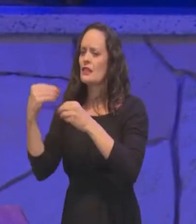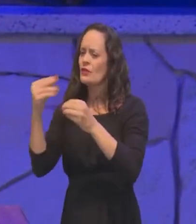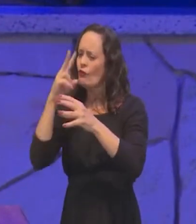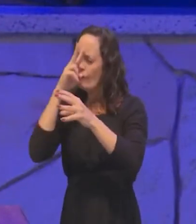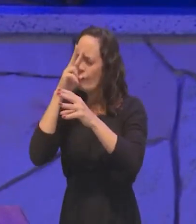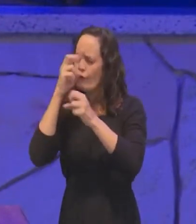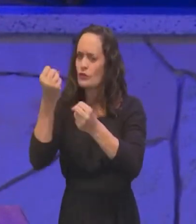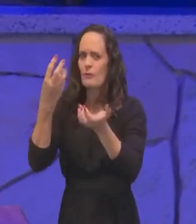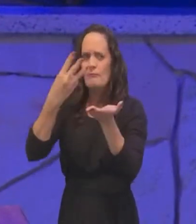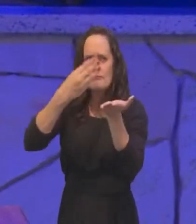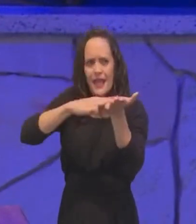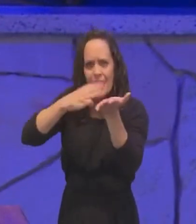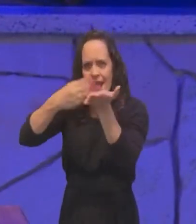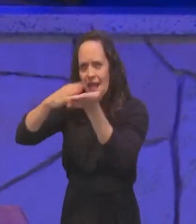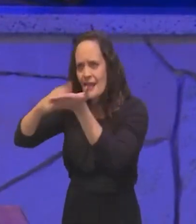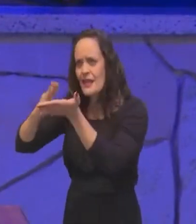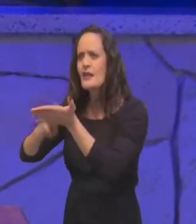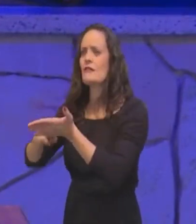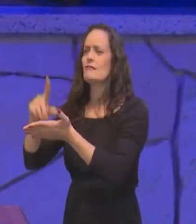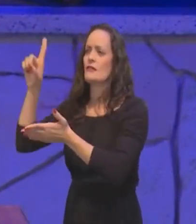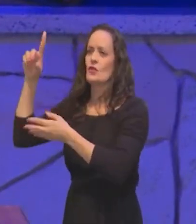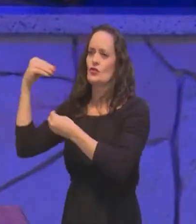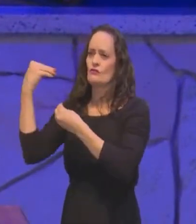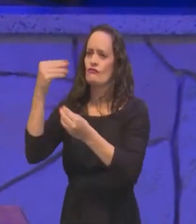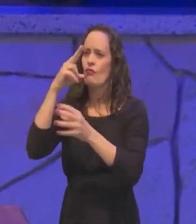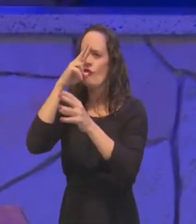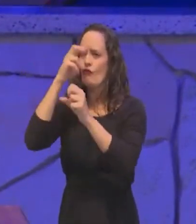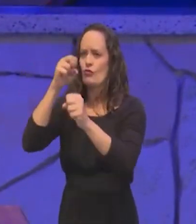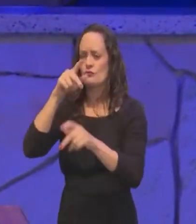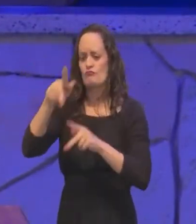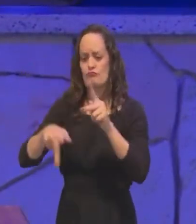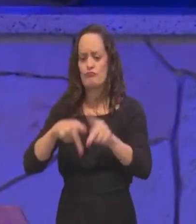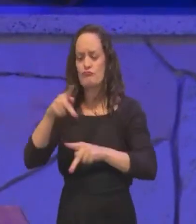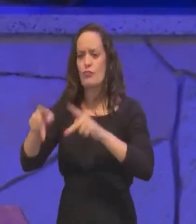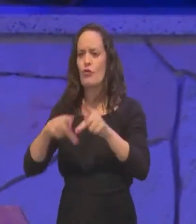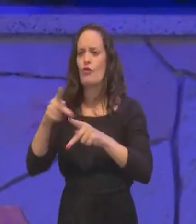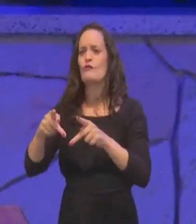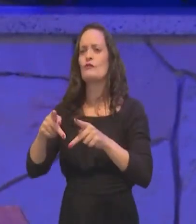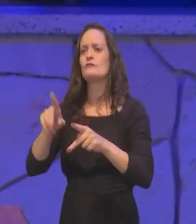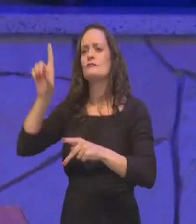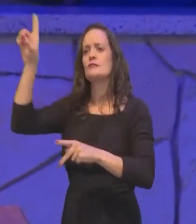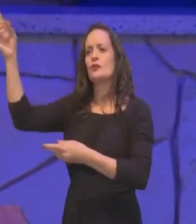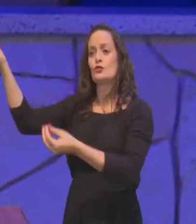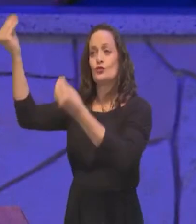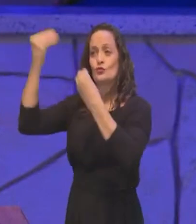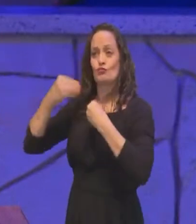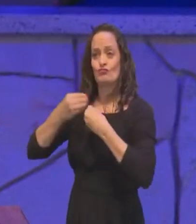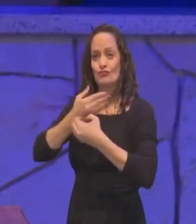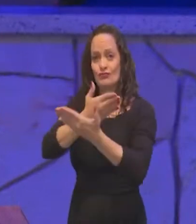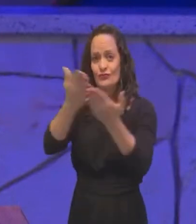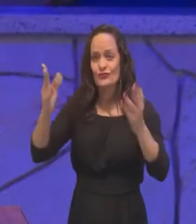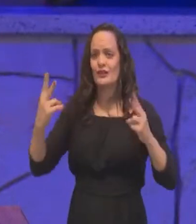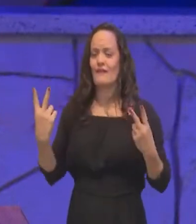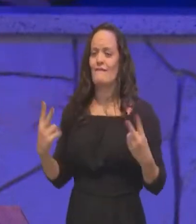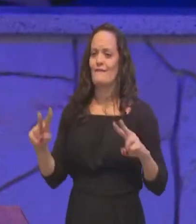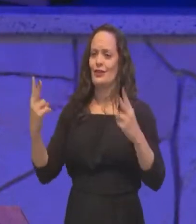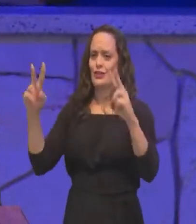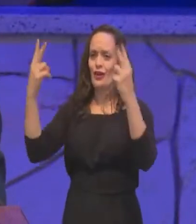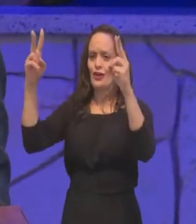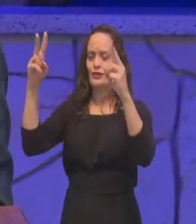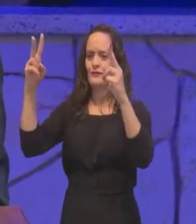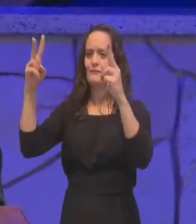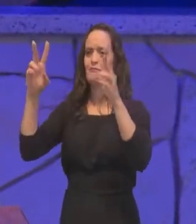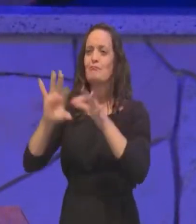os membros. Que o Senhor fortaleça o seu povo. Que o Senhor nos dê vitória. E que deixemos que